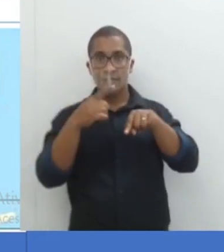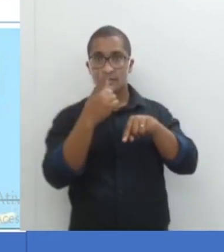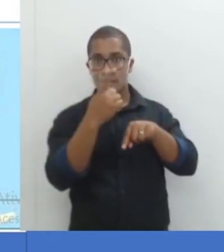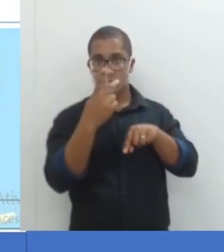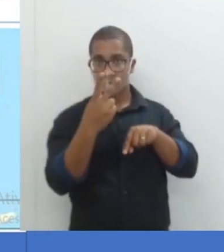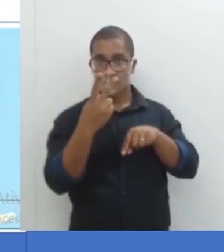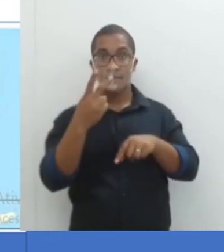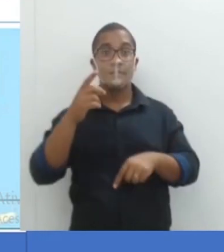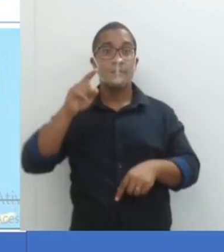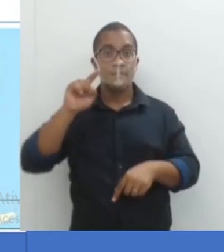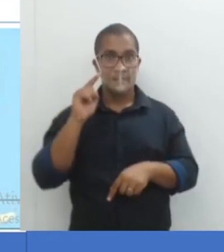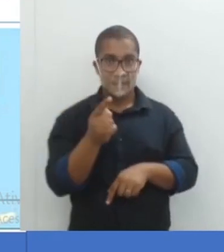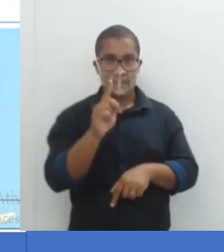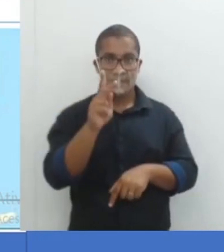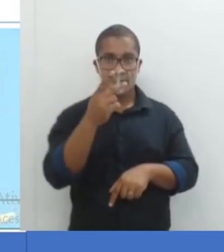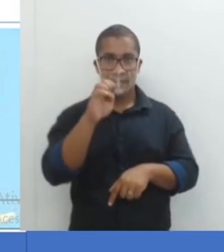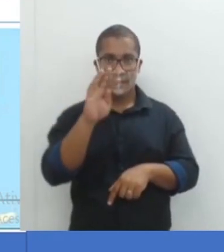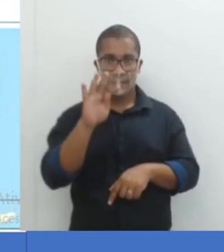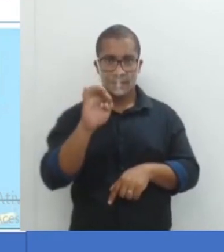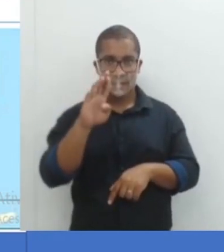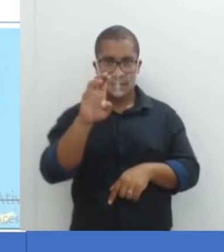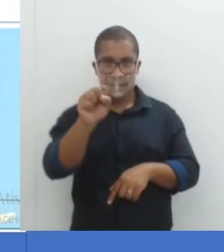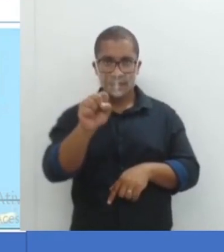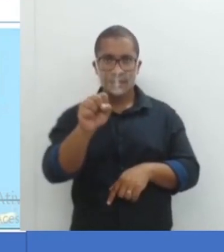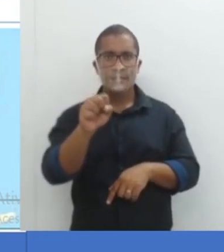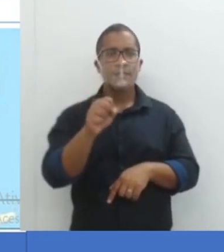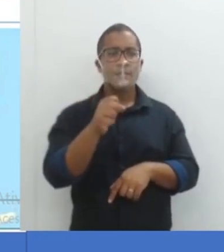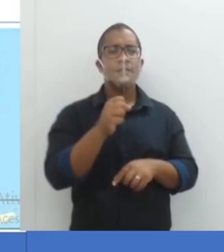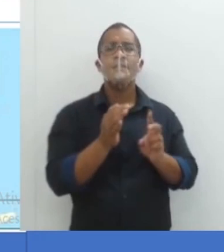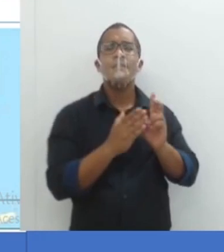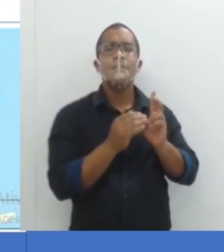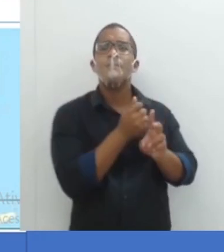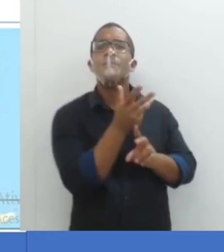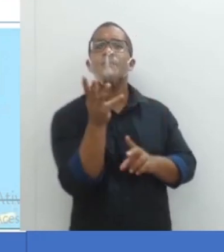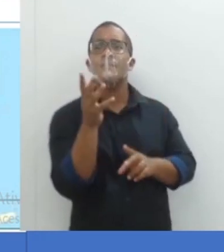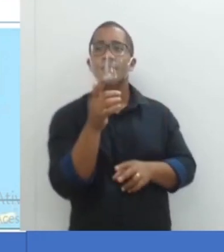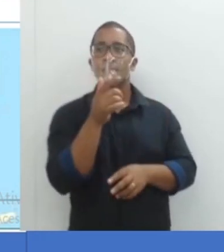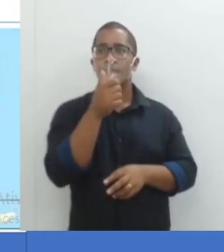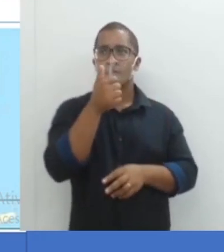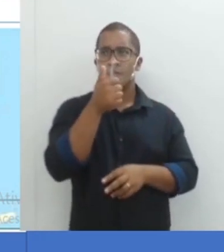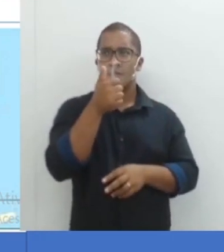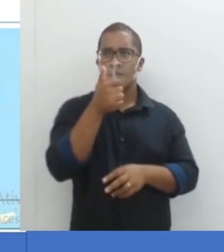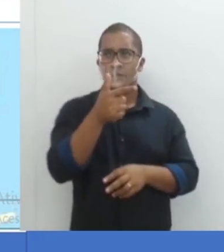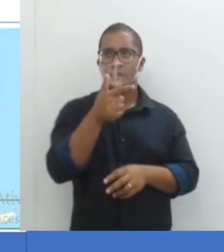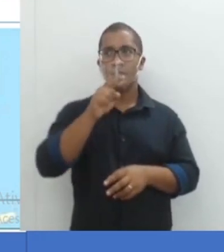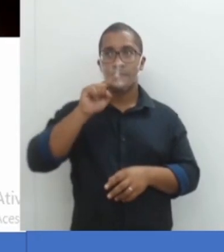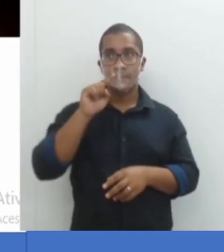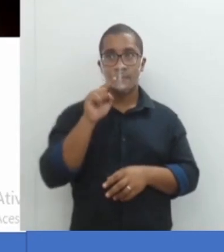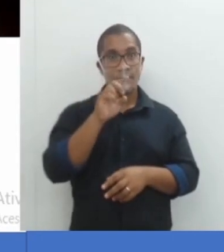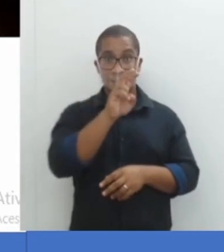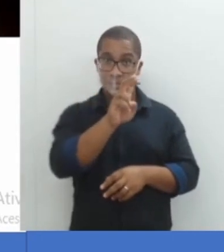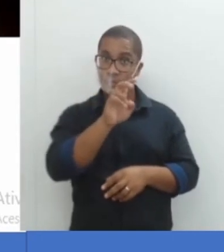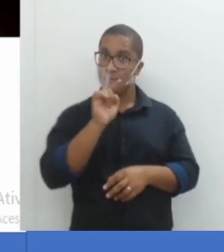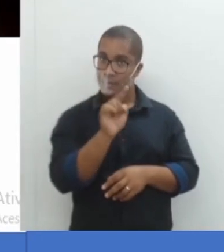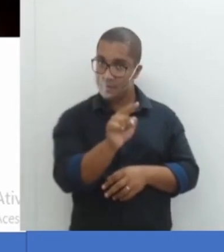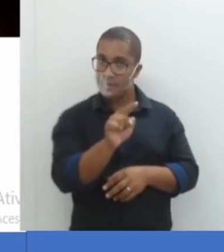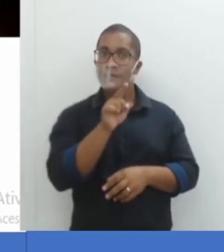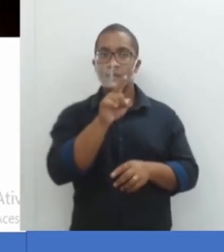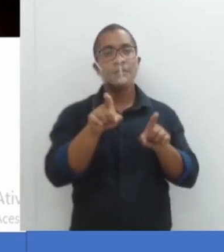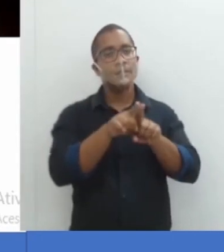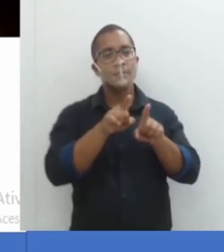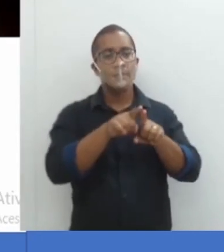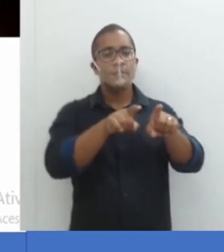uma população estimada de 5 mil habitantes e, consequentemente, vivem da agricultura na região. Na